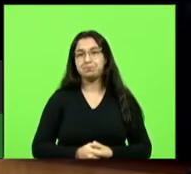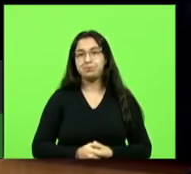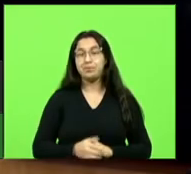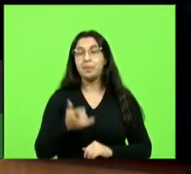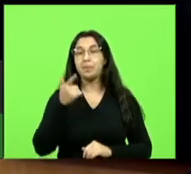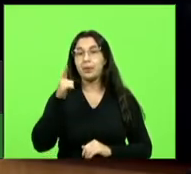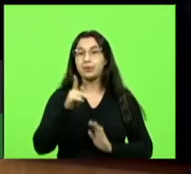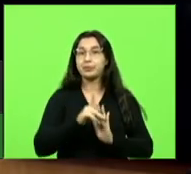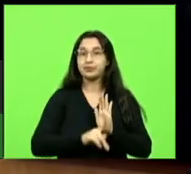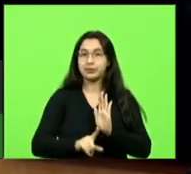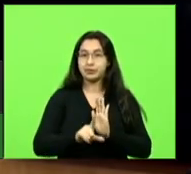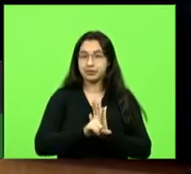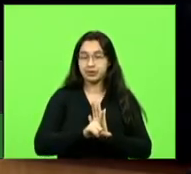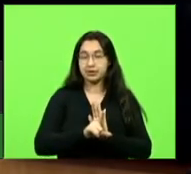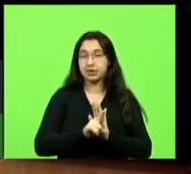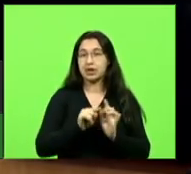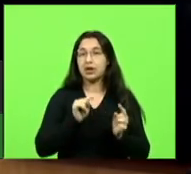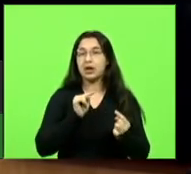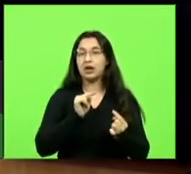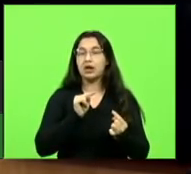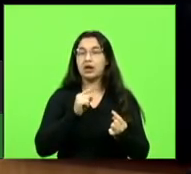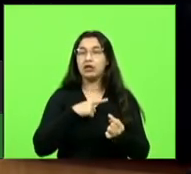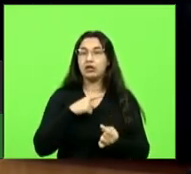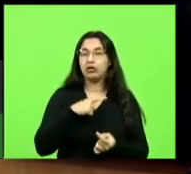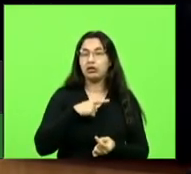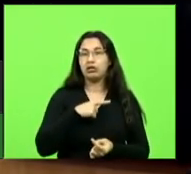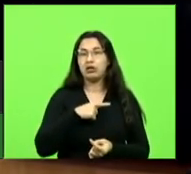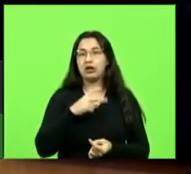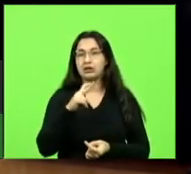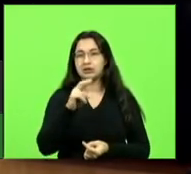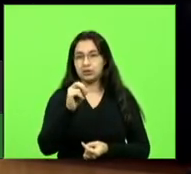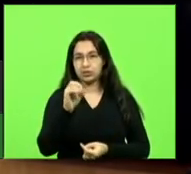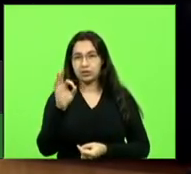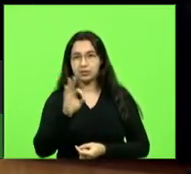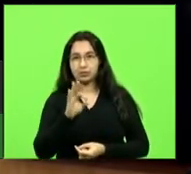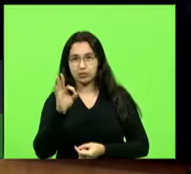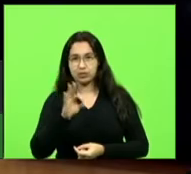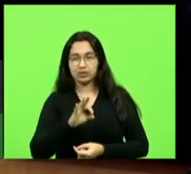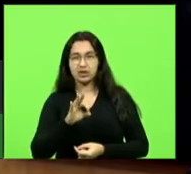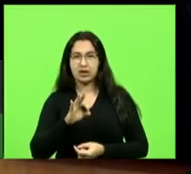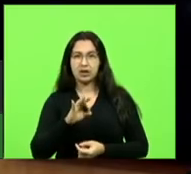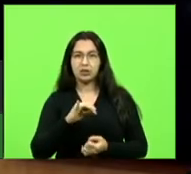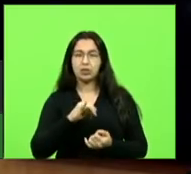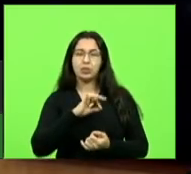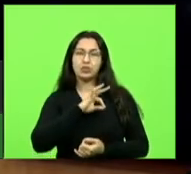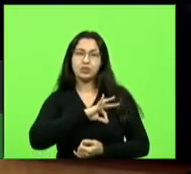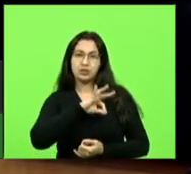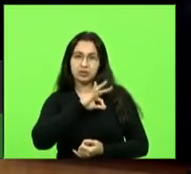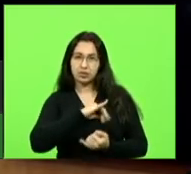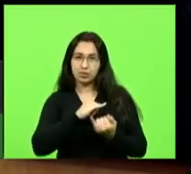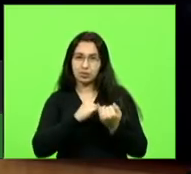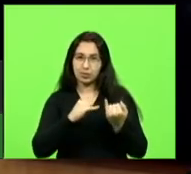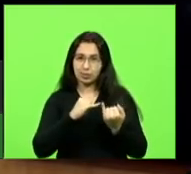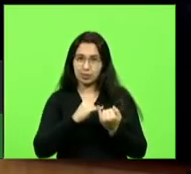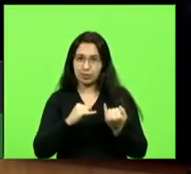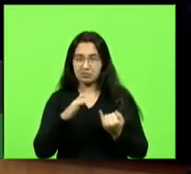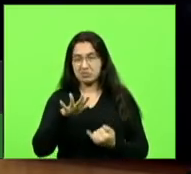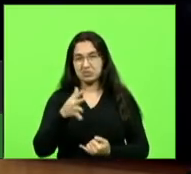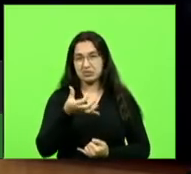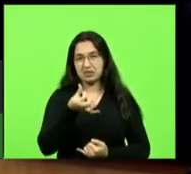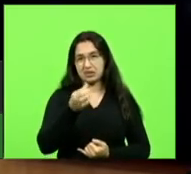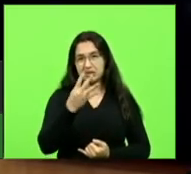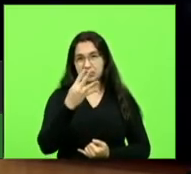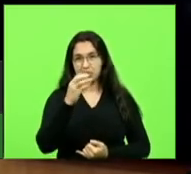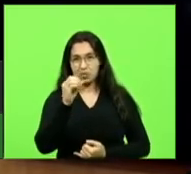lei, colocamos 50% da primeira faixa do salário mínimo, que equivale a R$